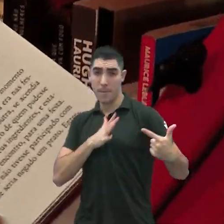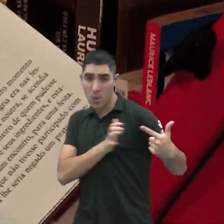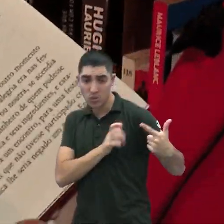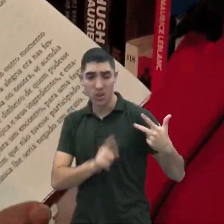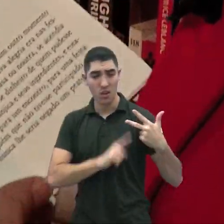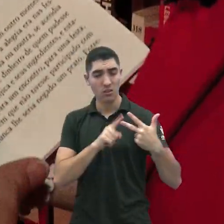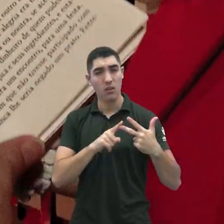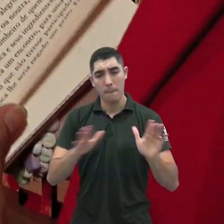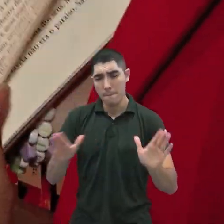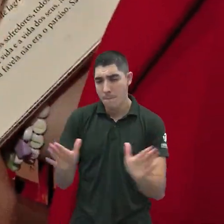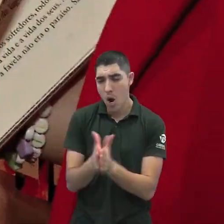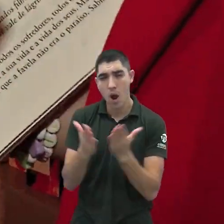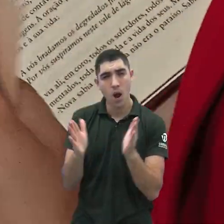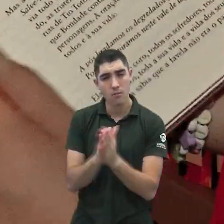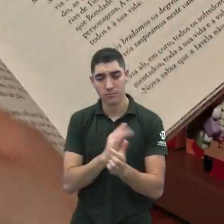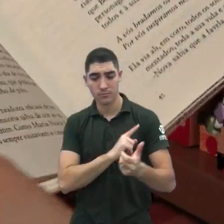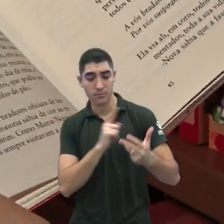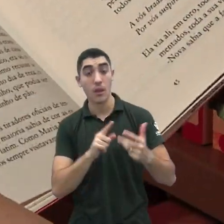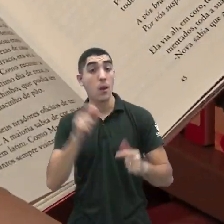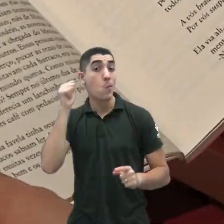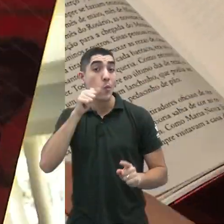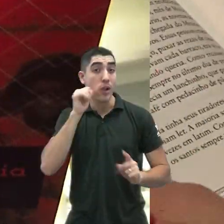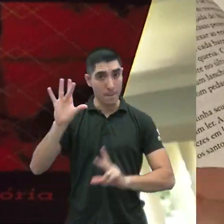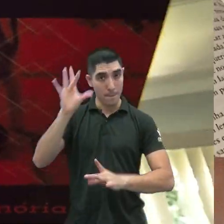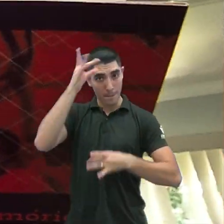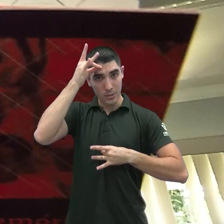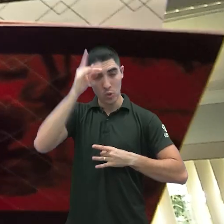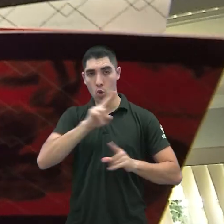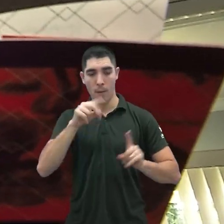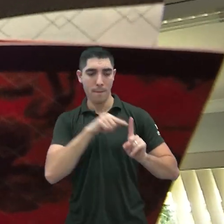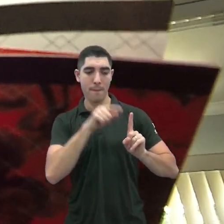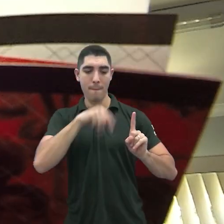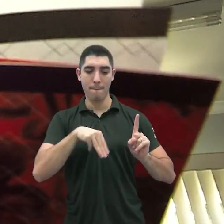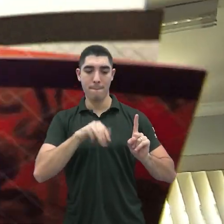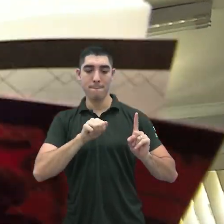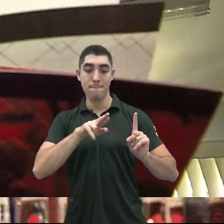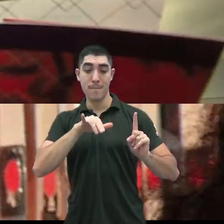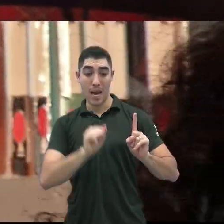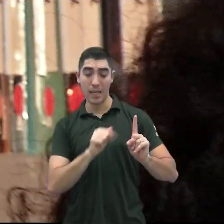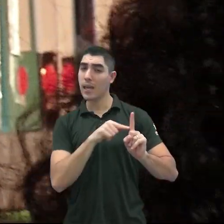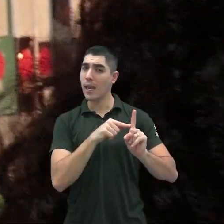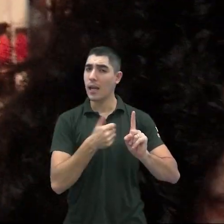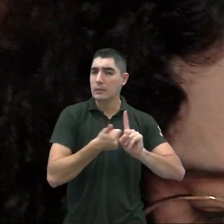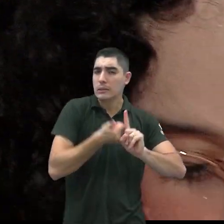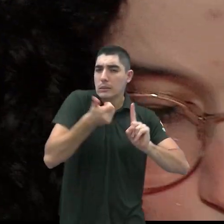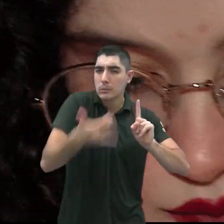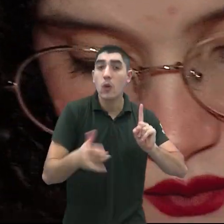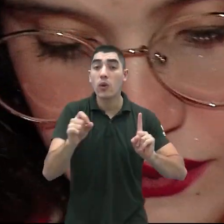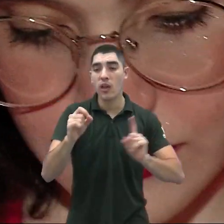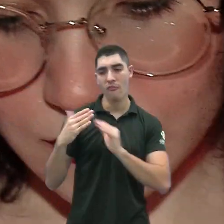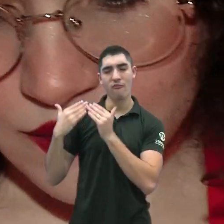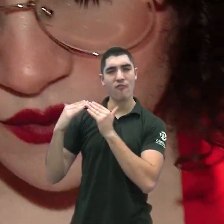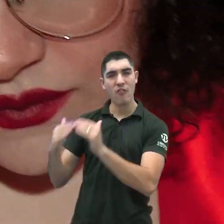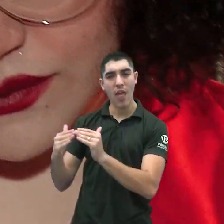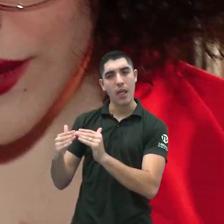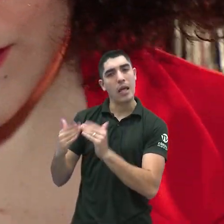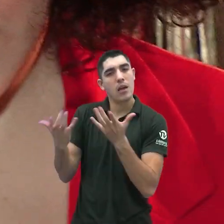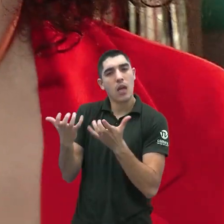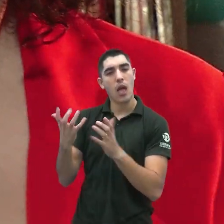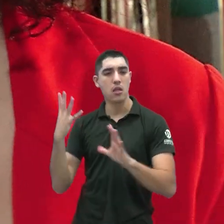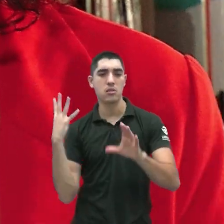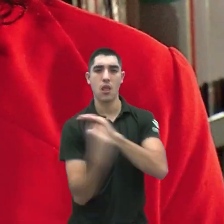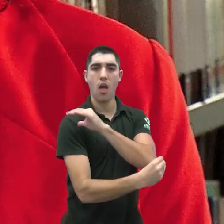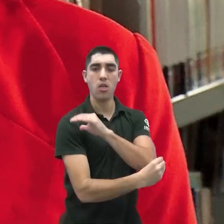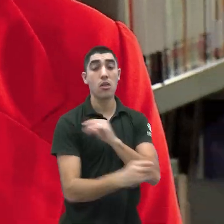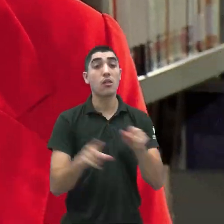e a miséria, através da personagem Maria Nova, uma menina que vivencia um processo de desfavelamento ao mesmo tempo